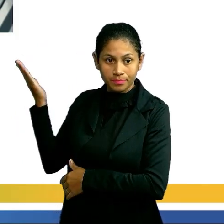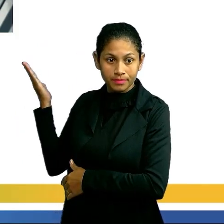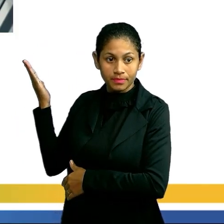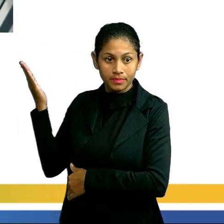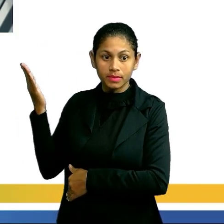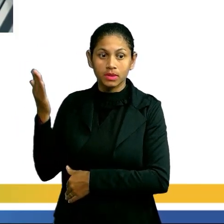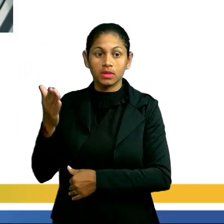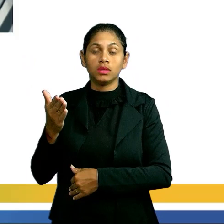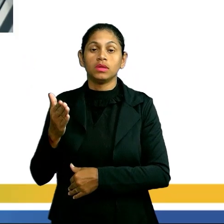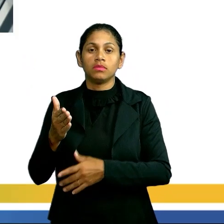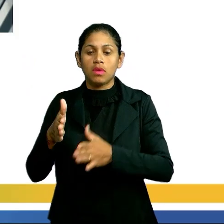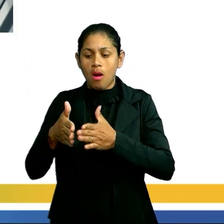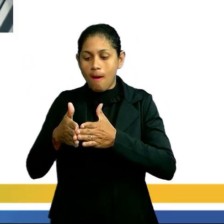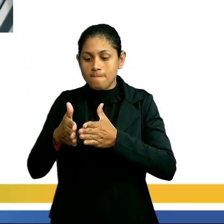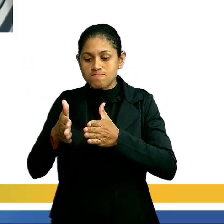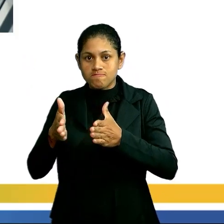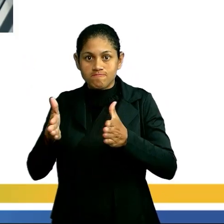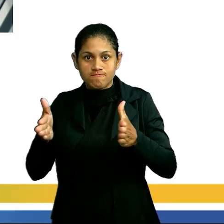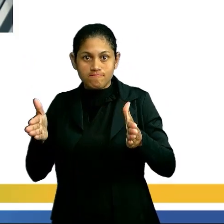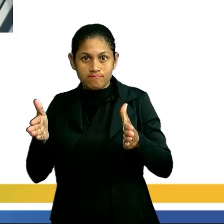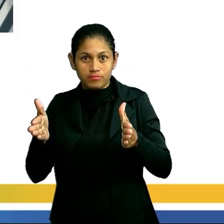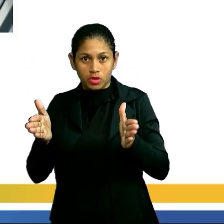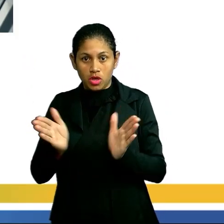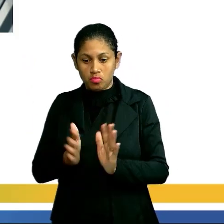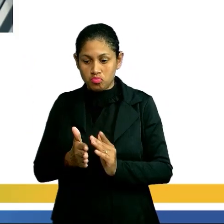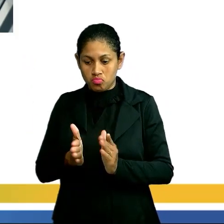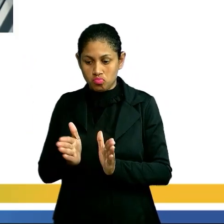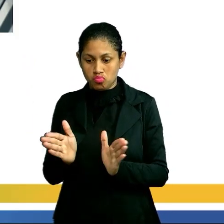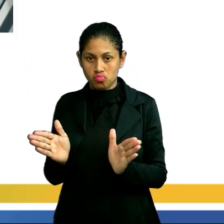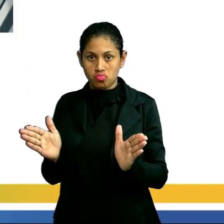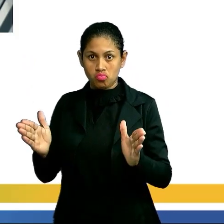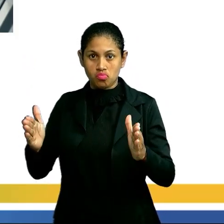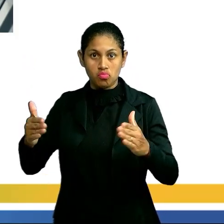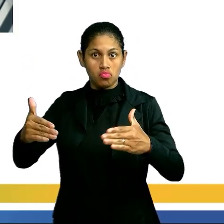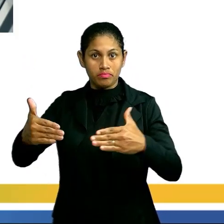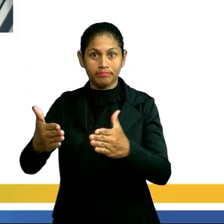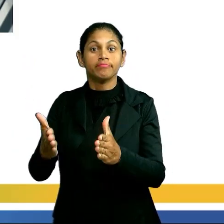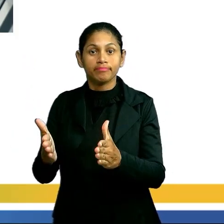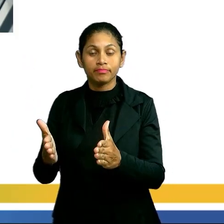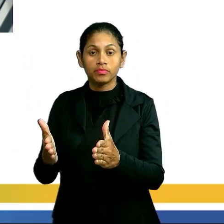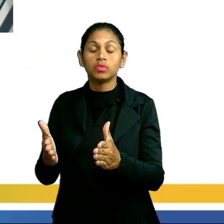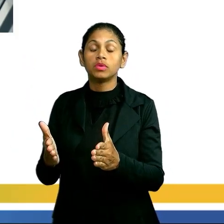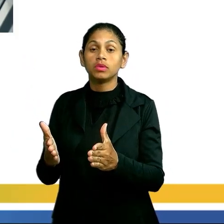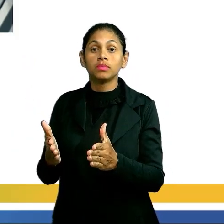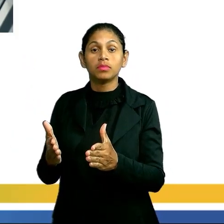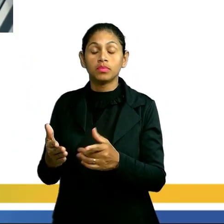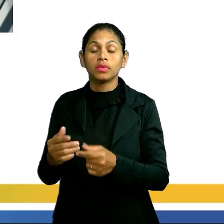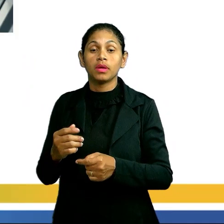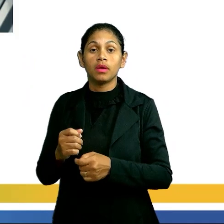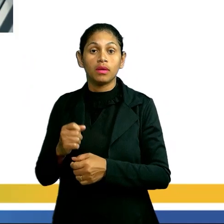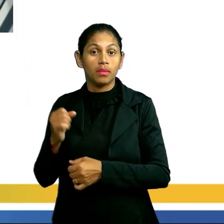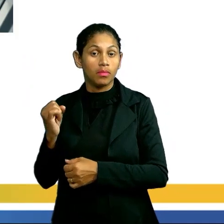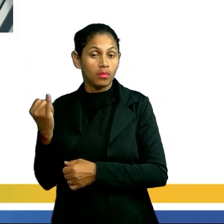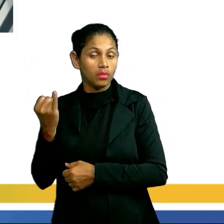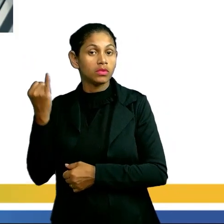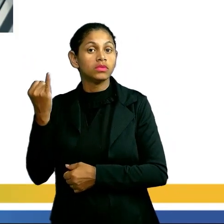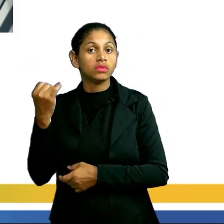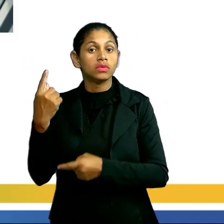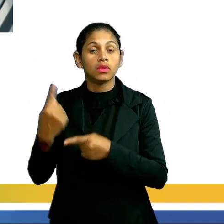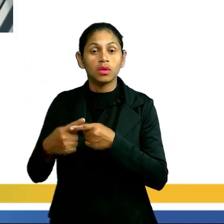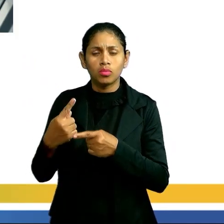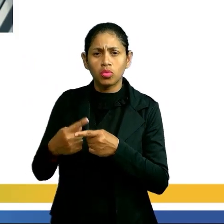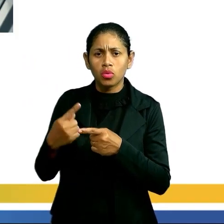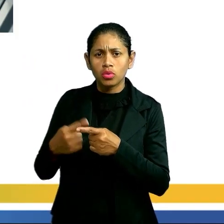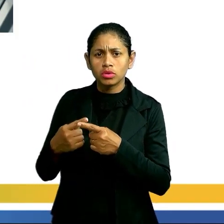eles têm uma certa abertura entre suas extremidades, a uma certa quilometragem, e essa abertura ela serve justamente para que em dias